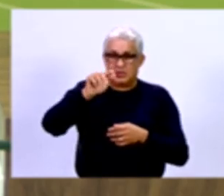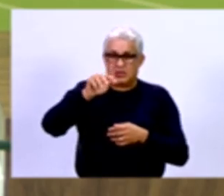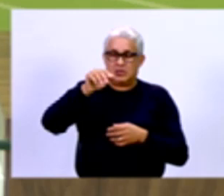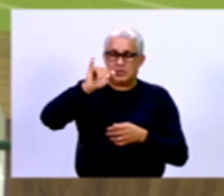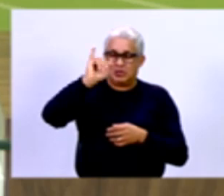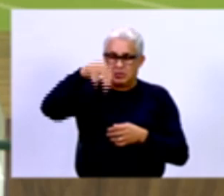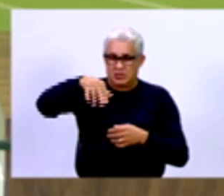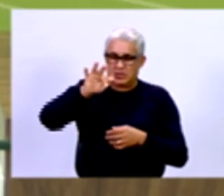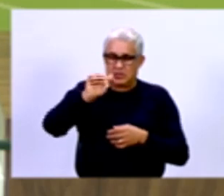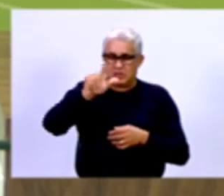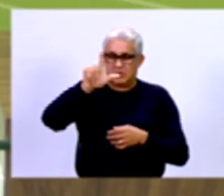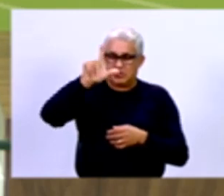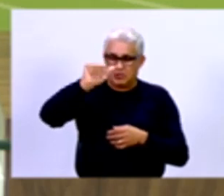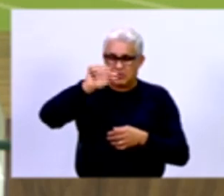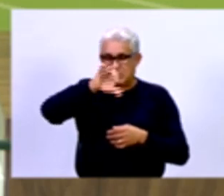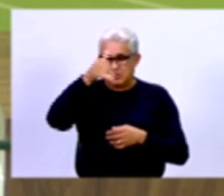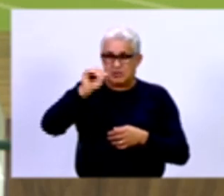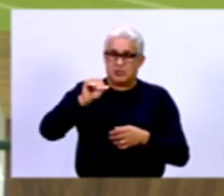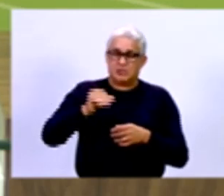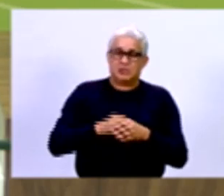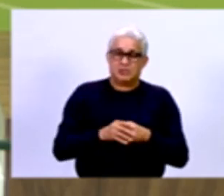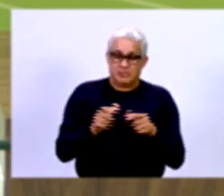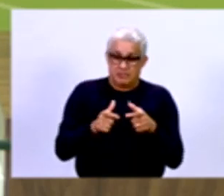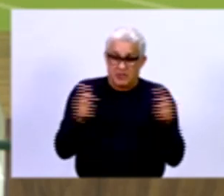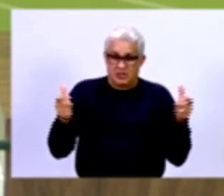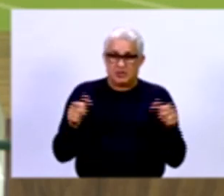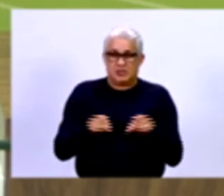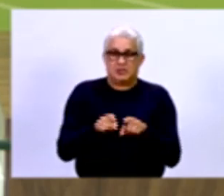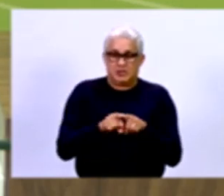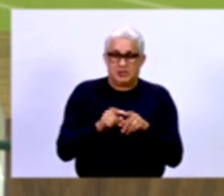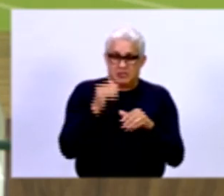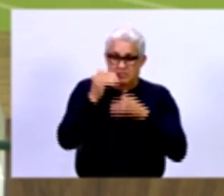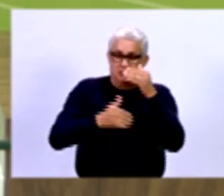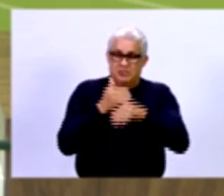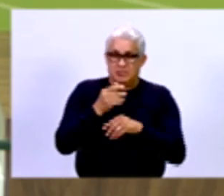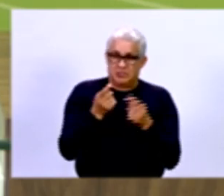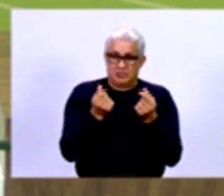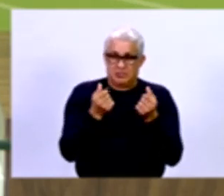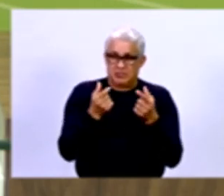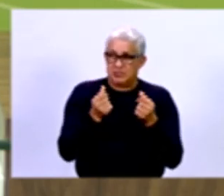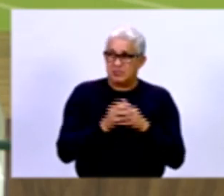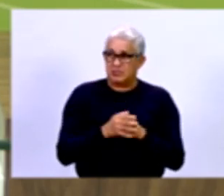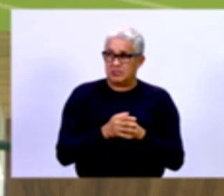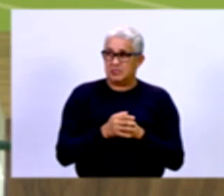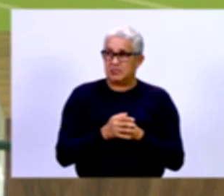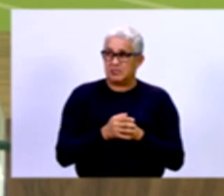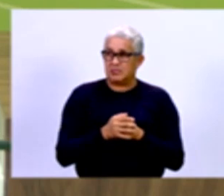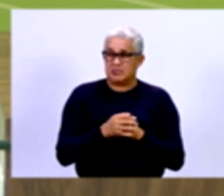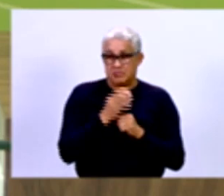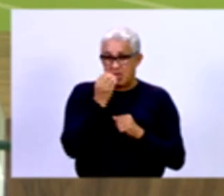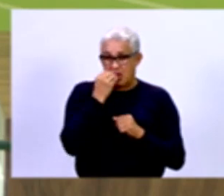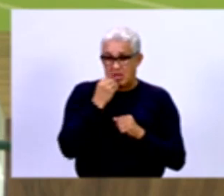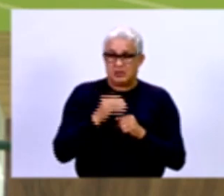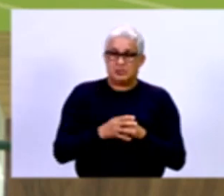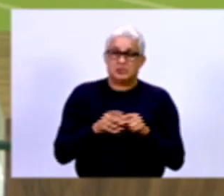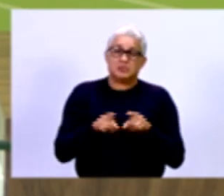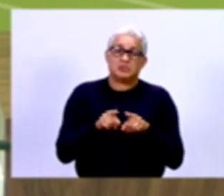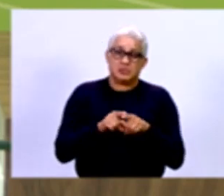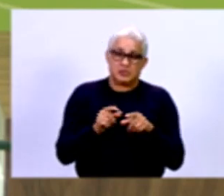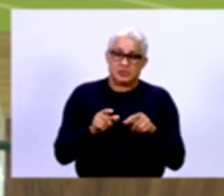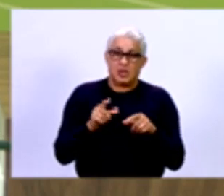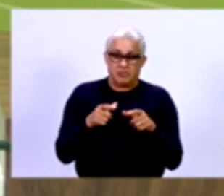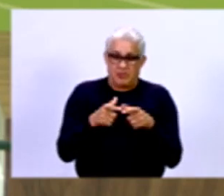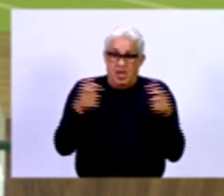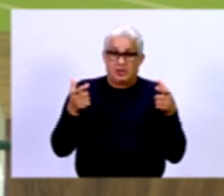apresentar principalmente um crescimento econômico inconsistente, né? Não só pequeno, mas também a gente cresceu um pouquinho no ano, depois